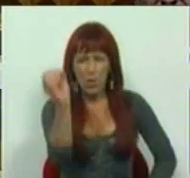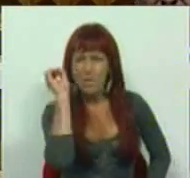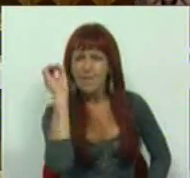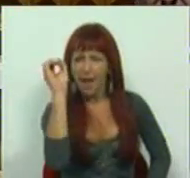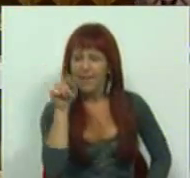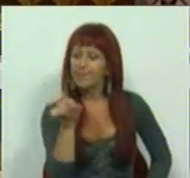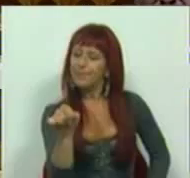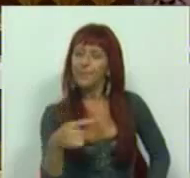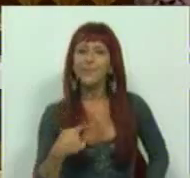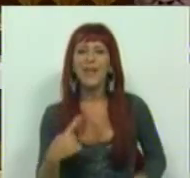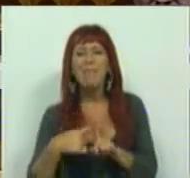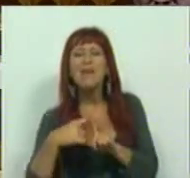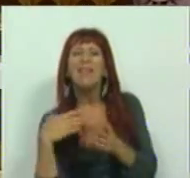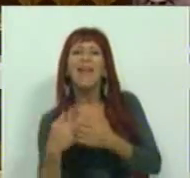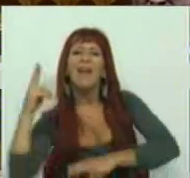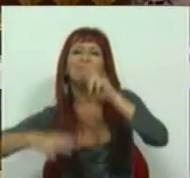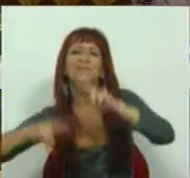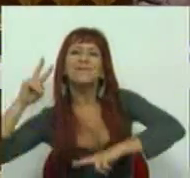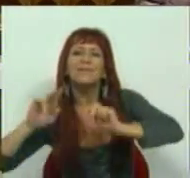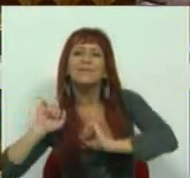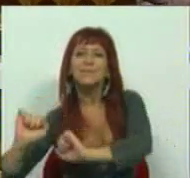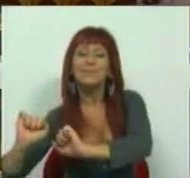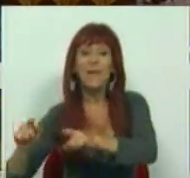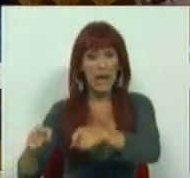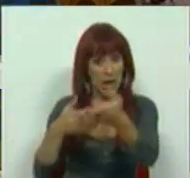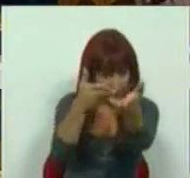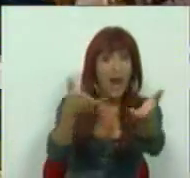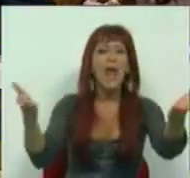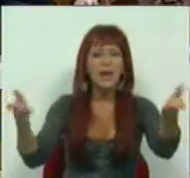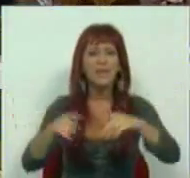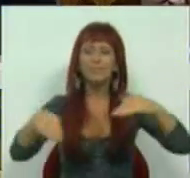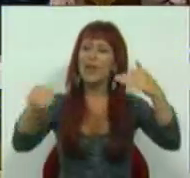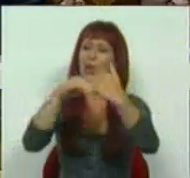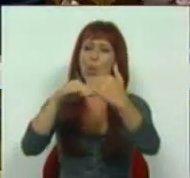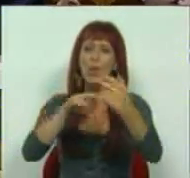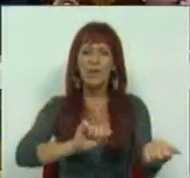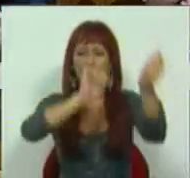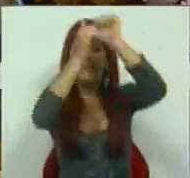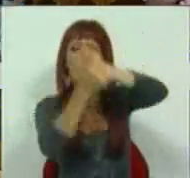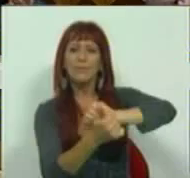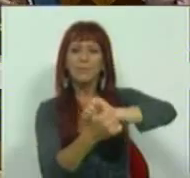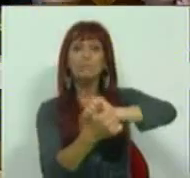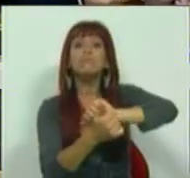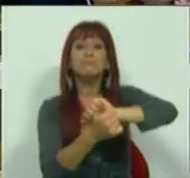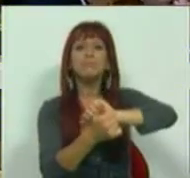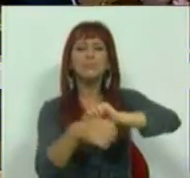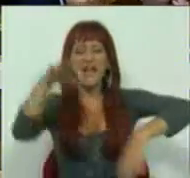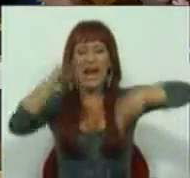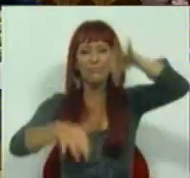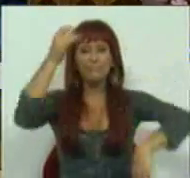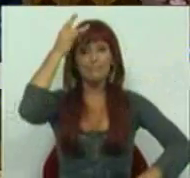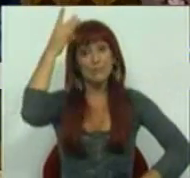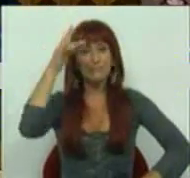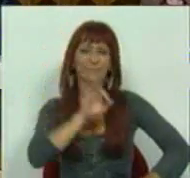nada nesse benefício fiscal. E é aí que a equidade se transforma numa